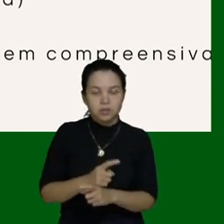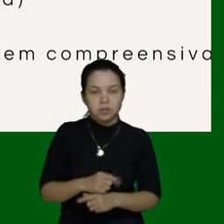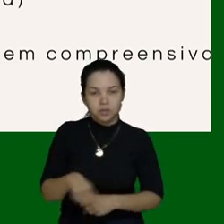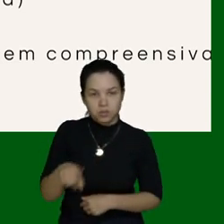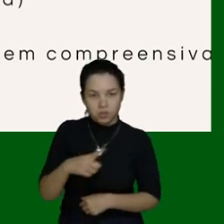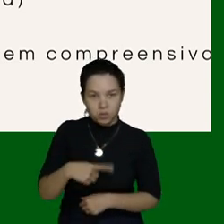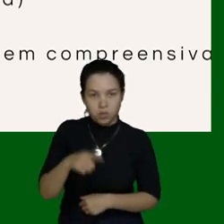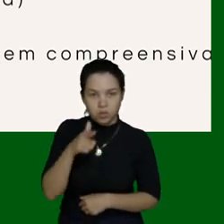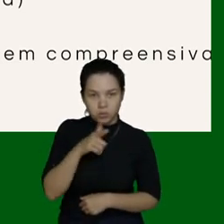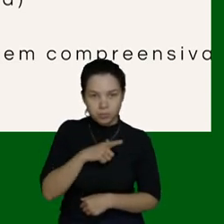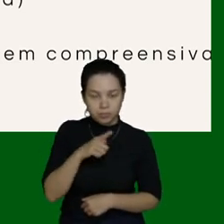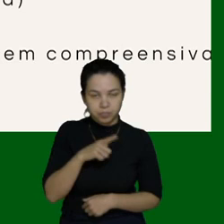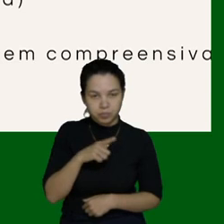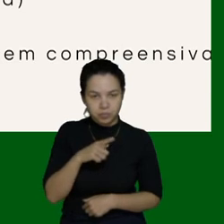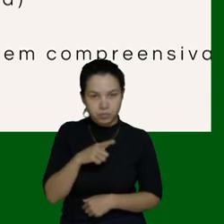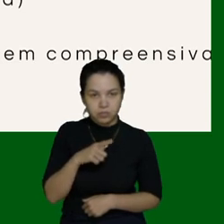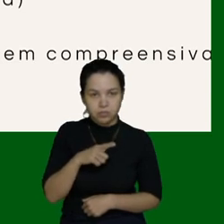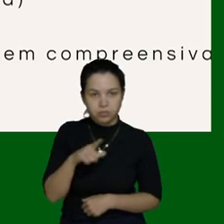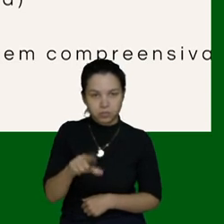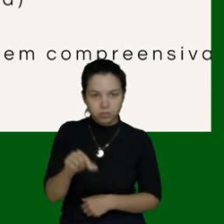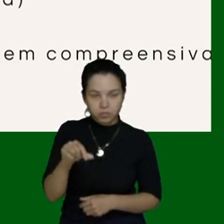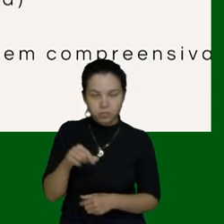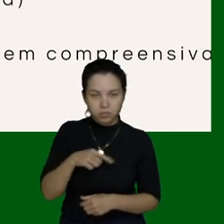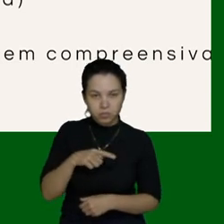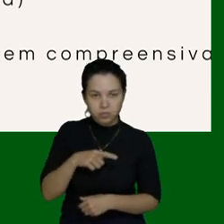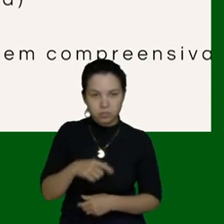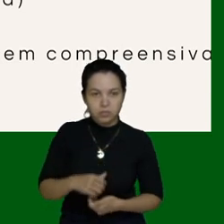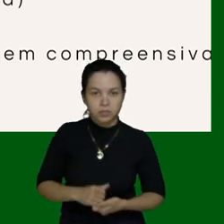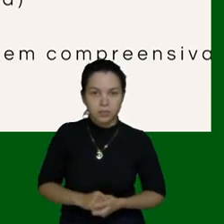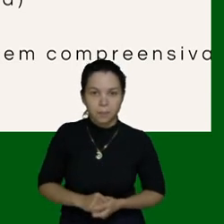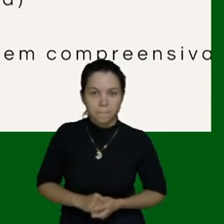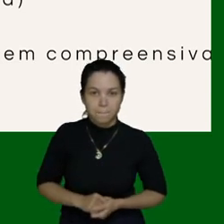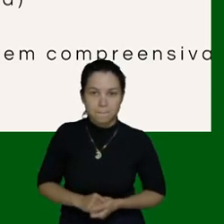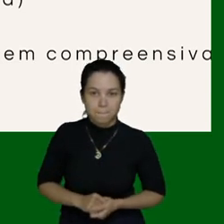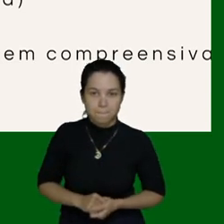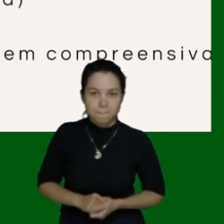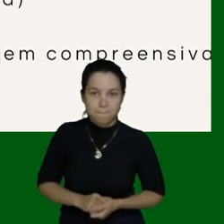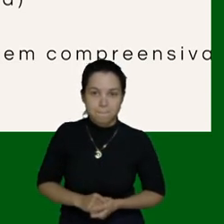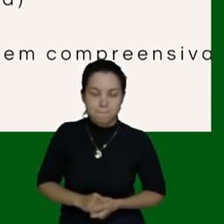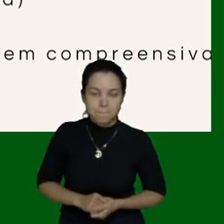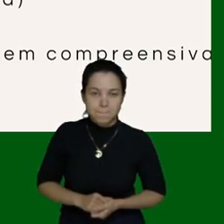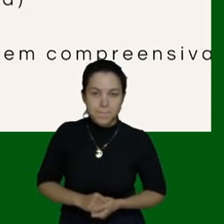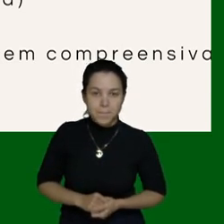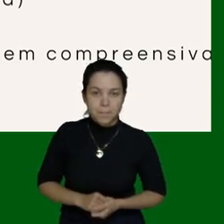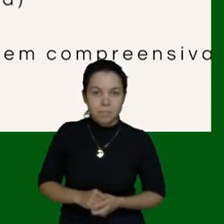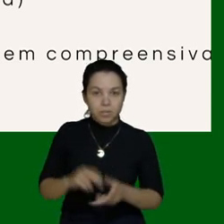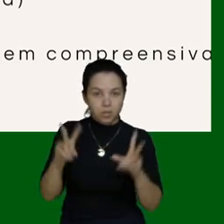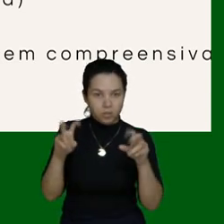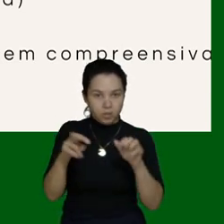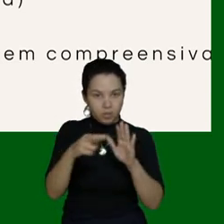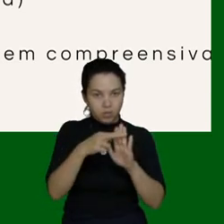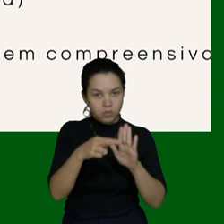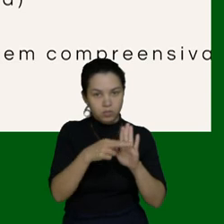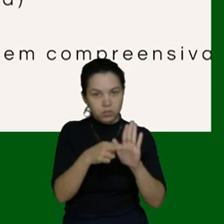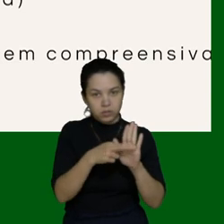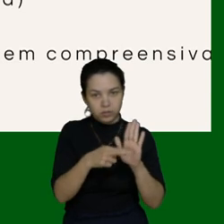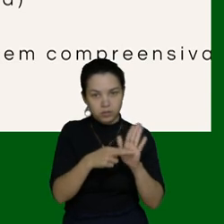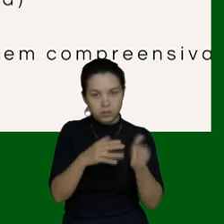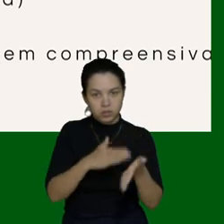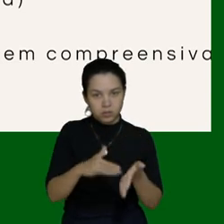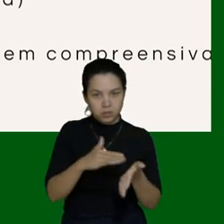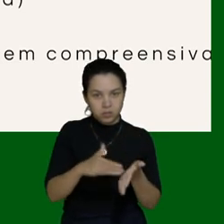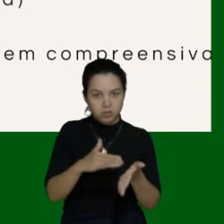gente considera como casos elegíveis em relação à regulação da Secretaria Estadual de